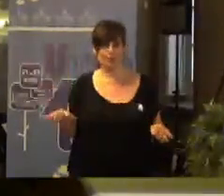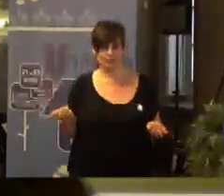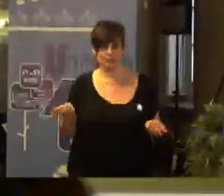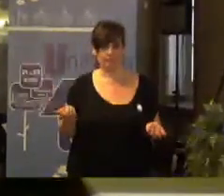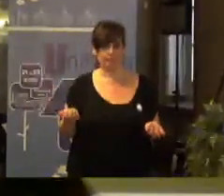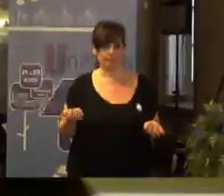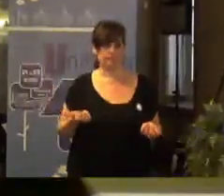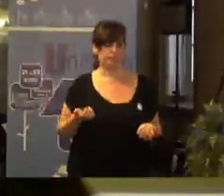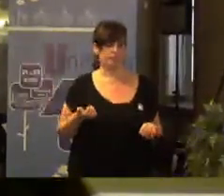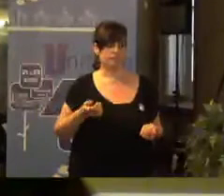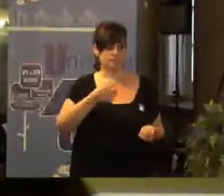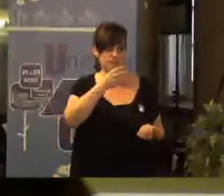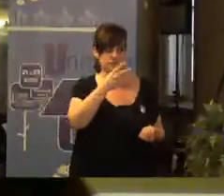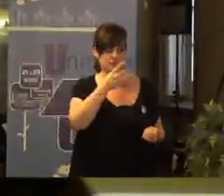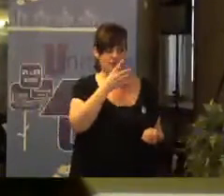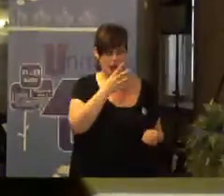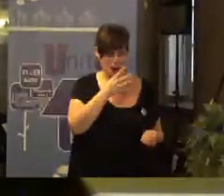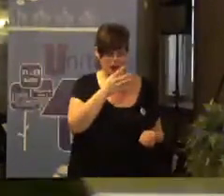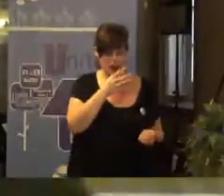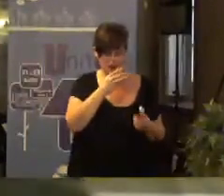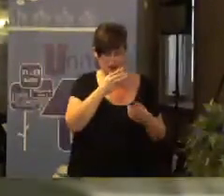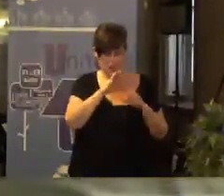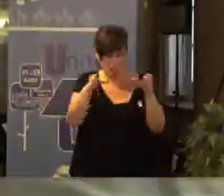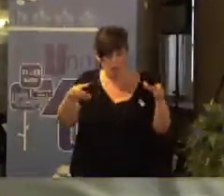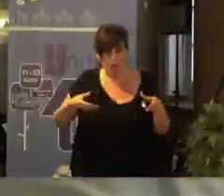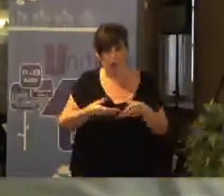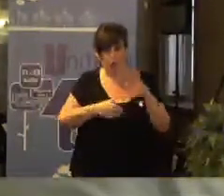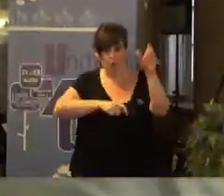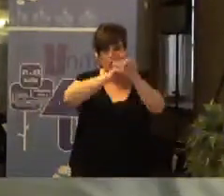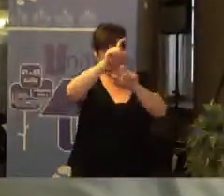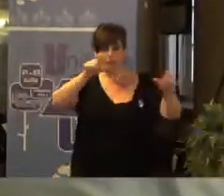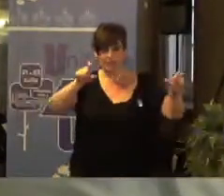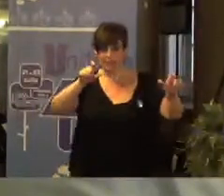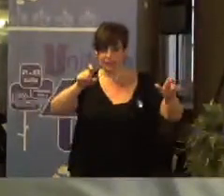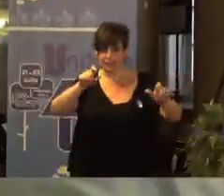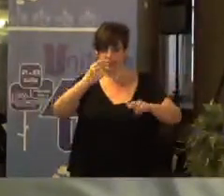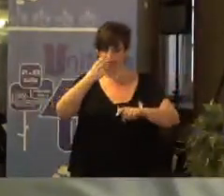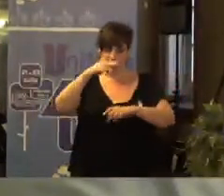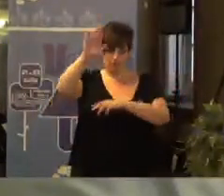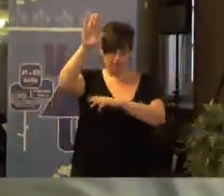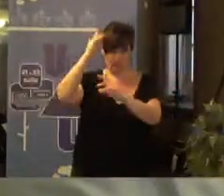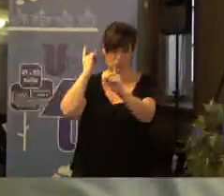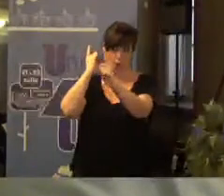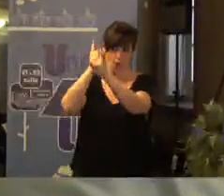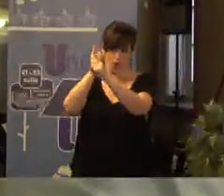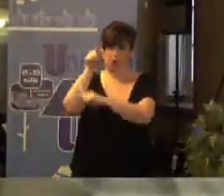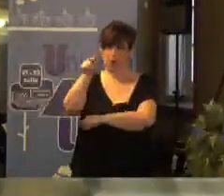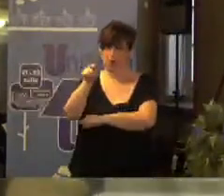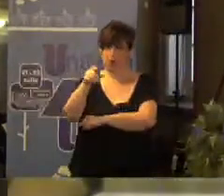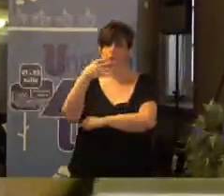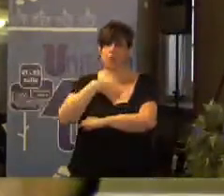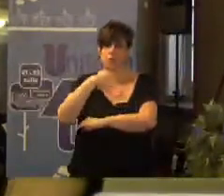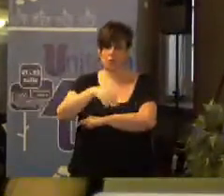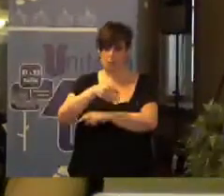das frentes populares contra o fascismo vai ser provavelmente das coisas mais importantes que nós vamos ter